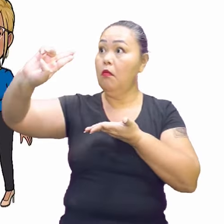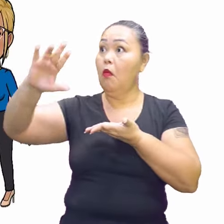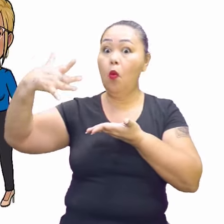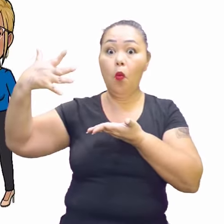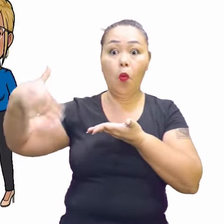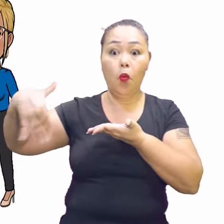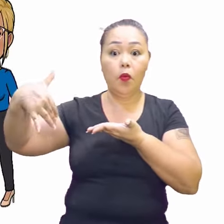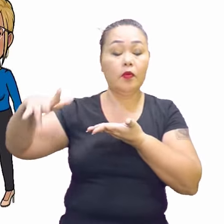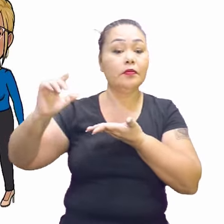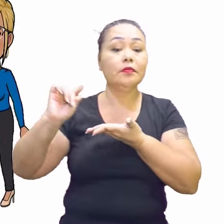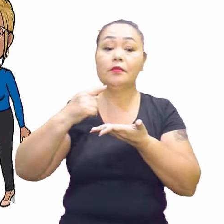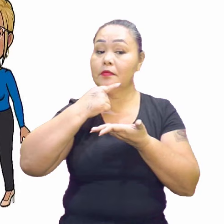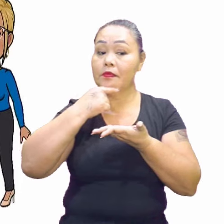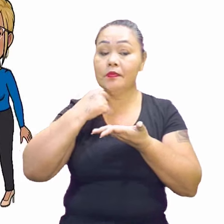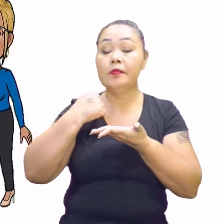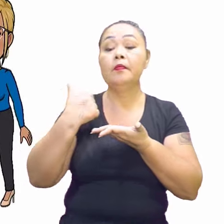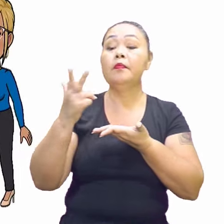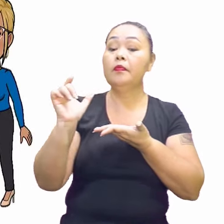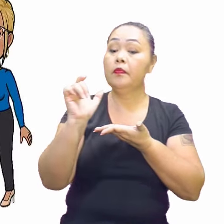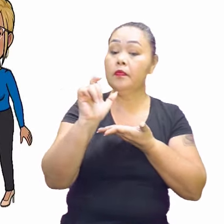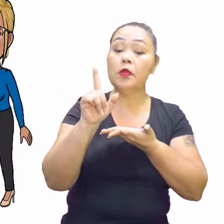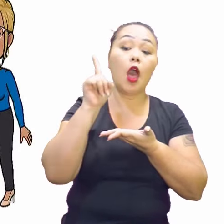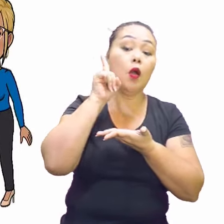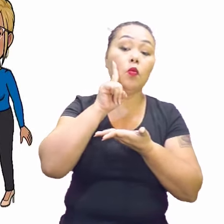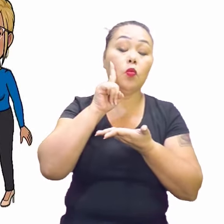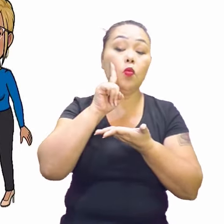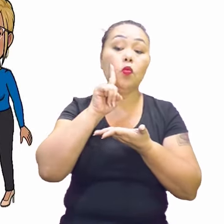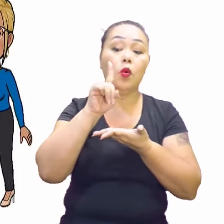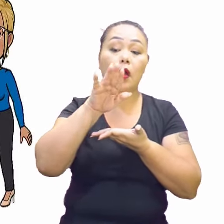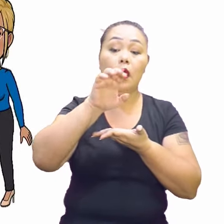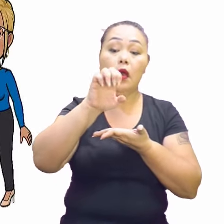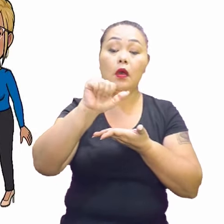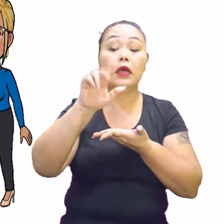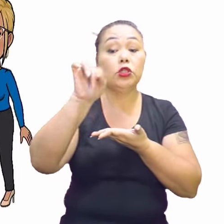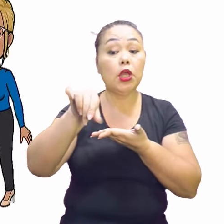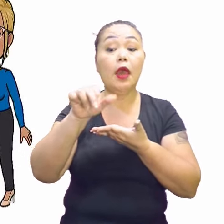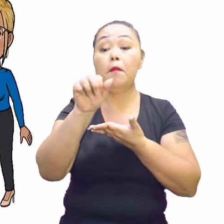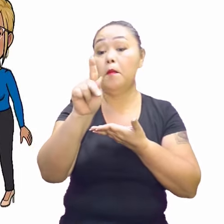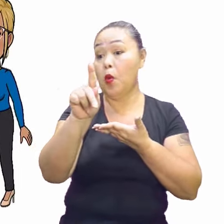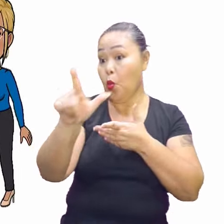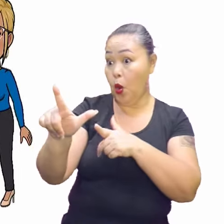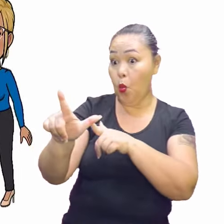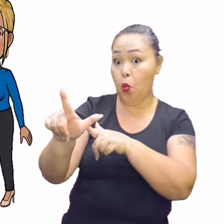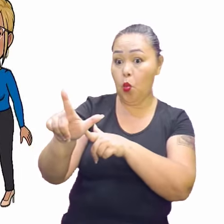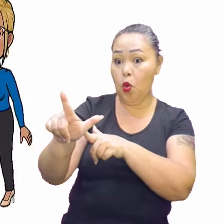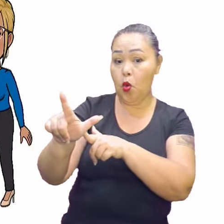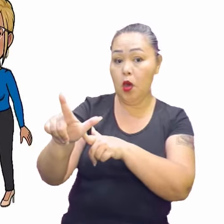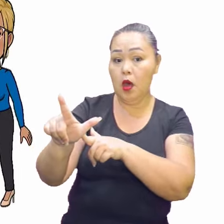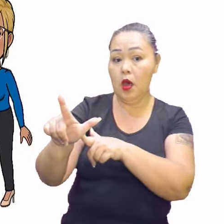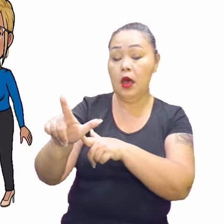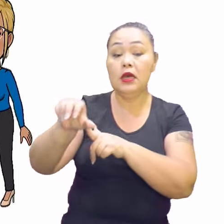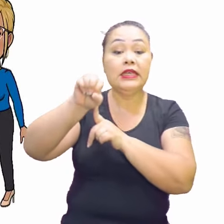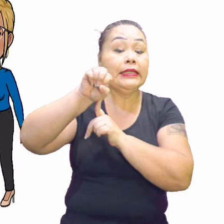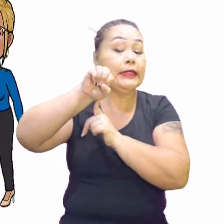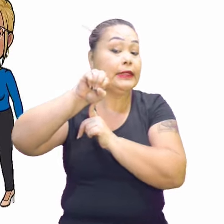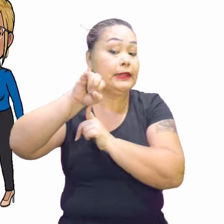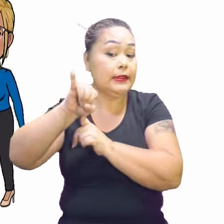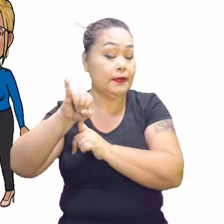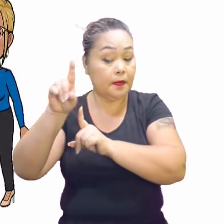universidades. Então, ó, a palavra dos Estados Unidos, ela já é pluralizada. Mas se